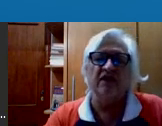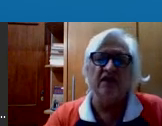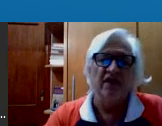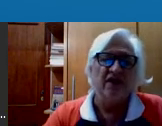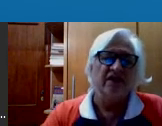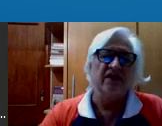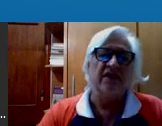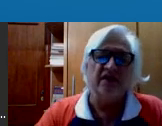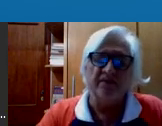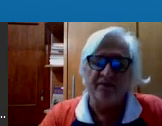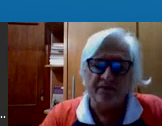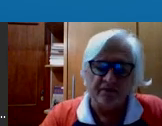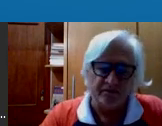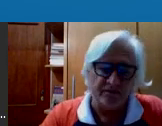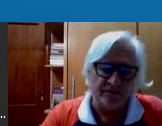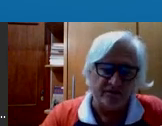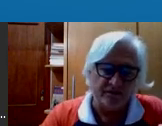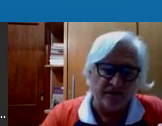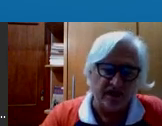fenômeno. Ele